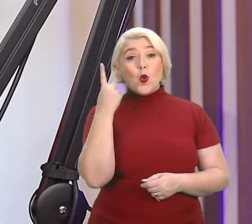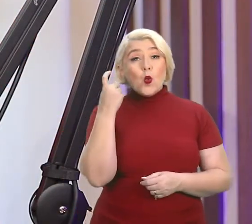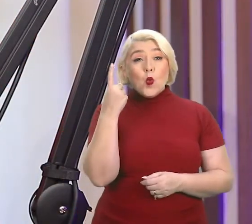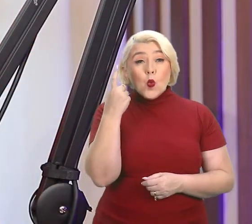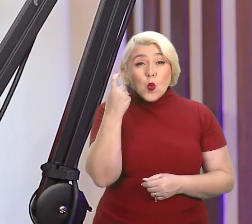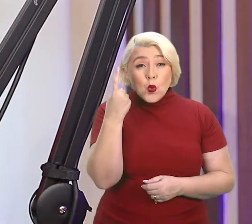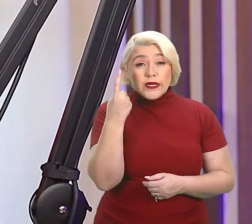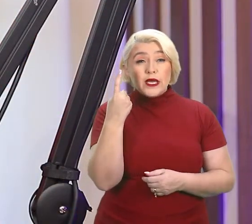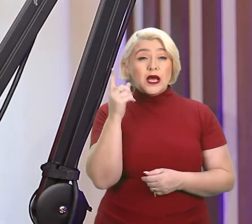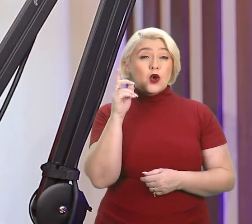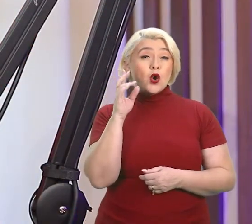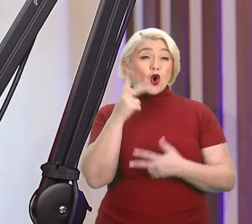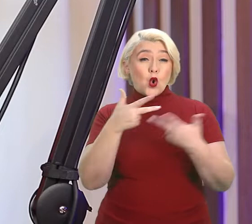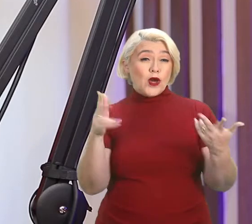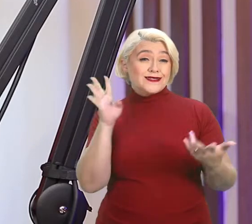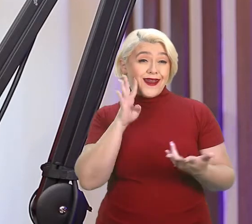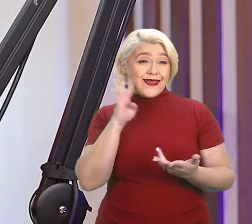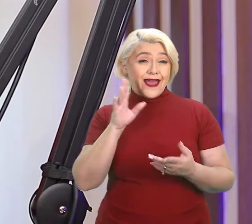terra. Sim.